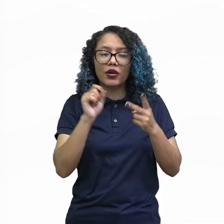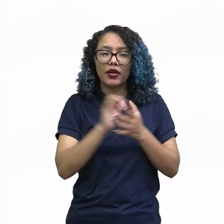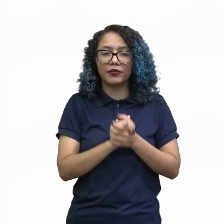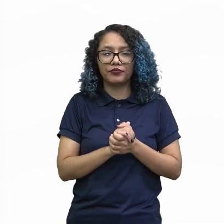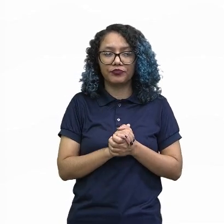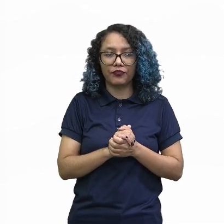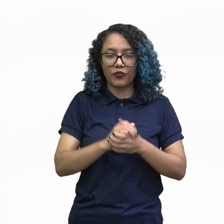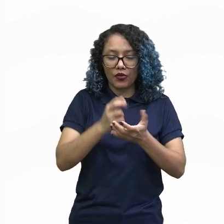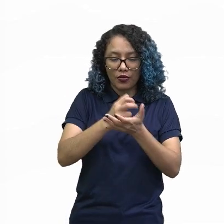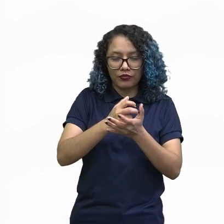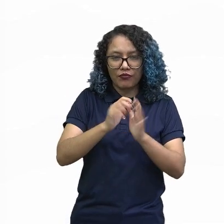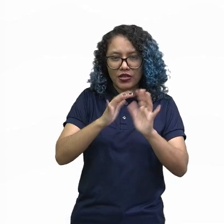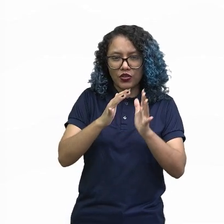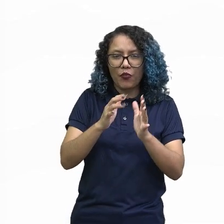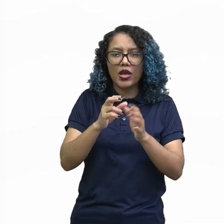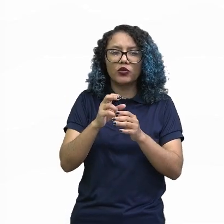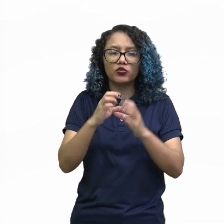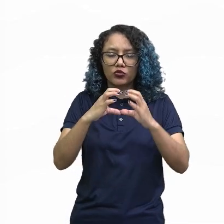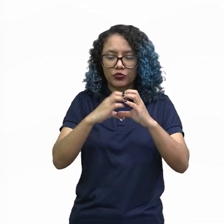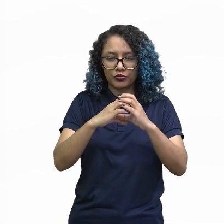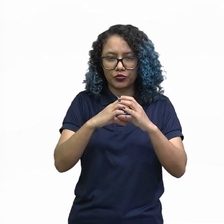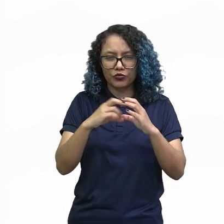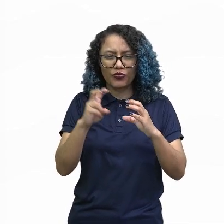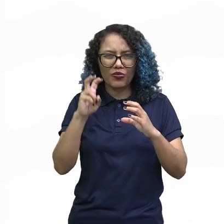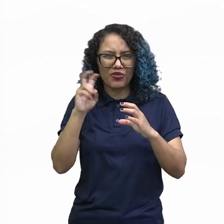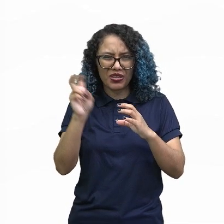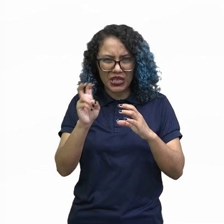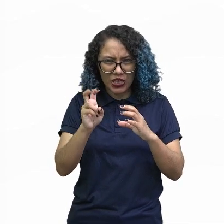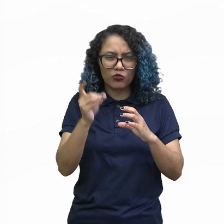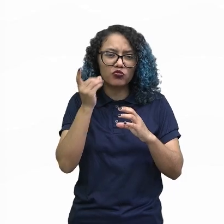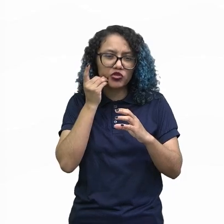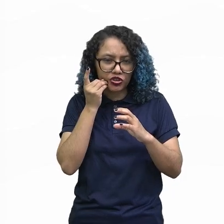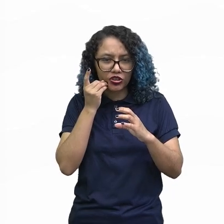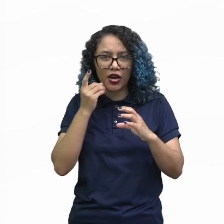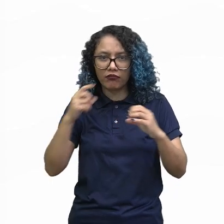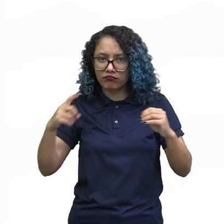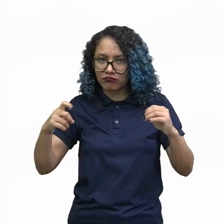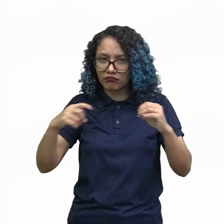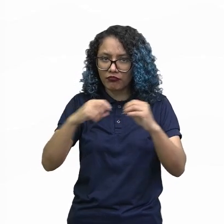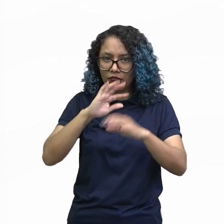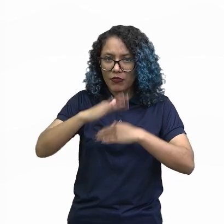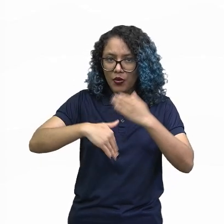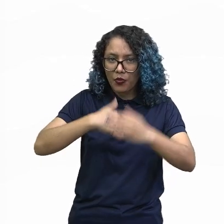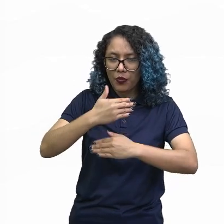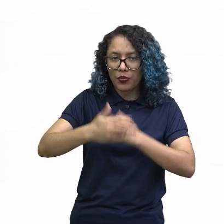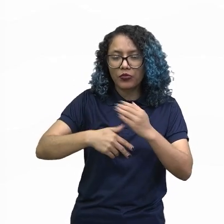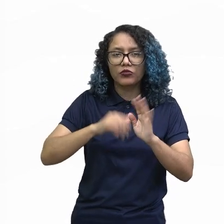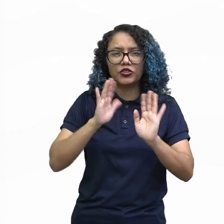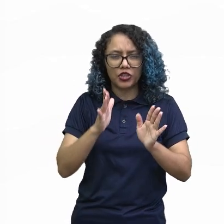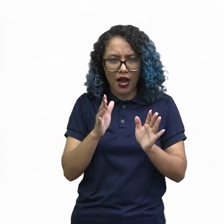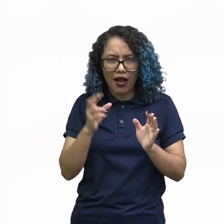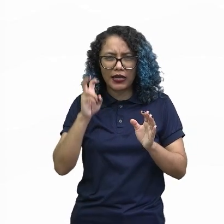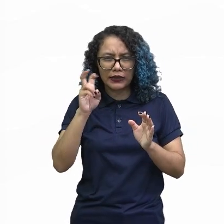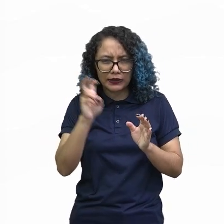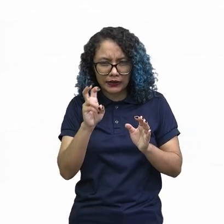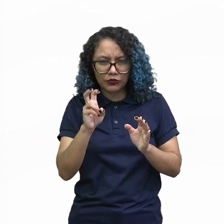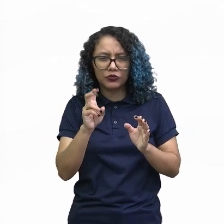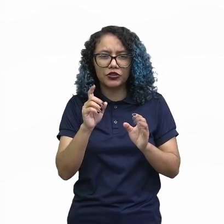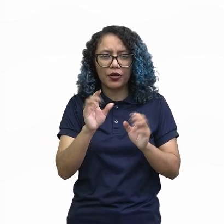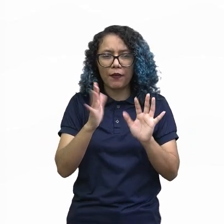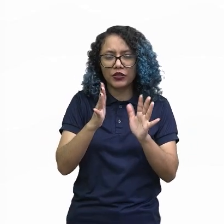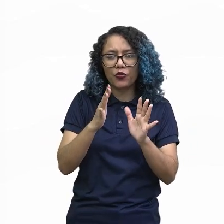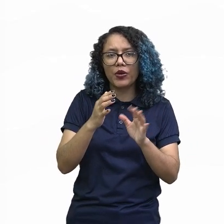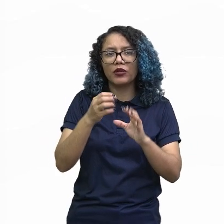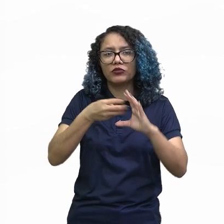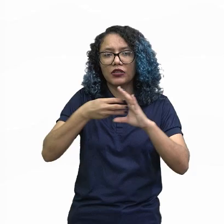por volta do 5º dia após a fecundação, quando o embrião está com aproximadamente